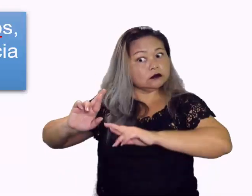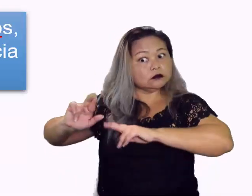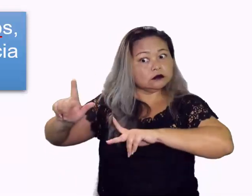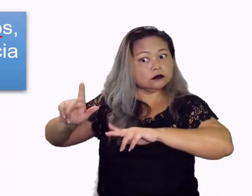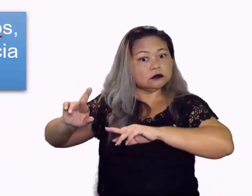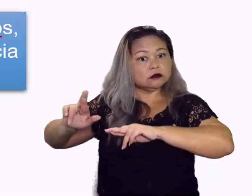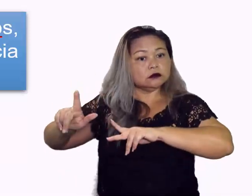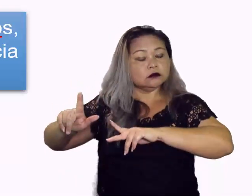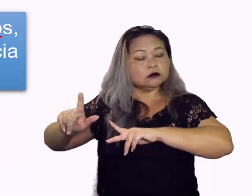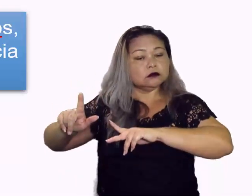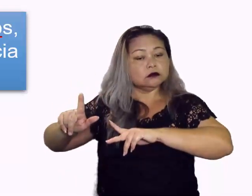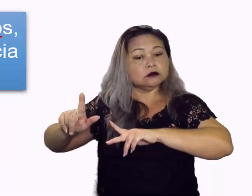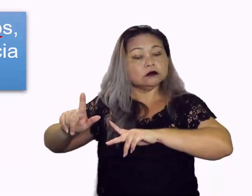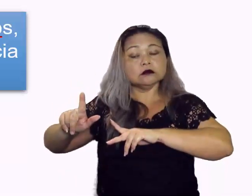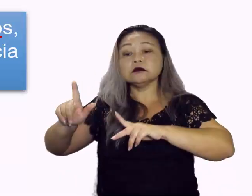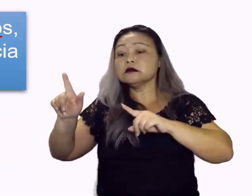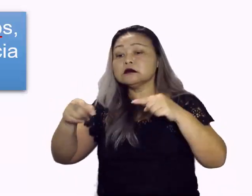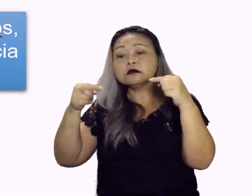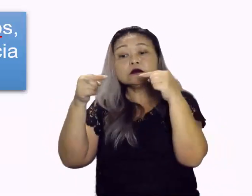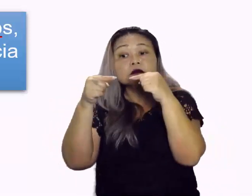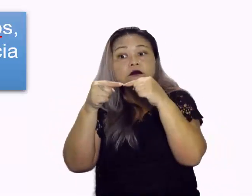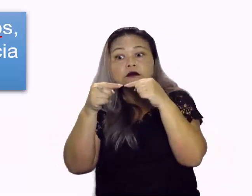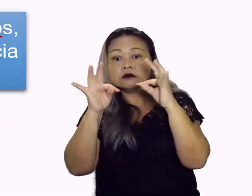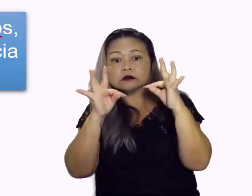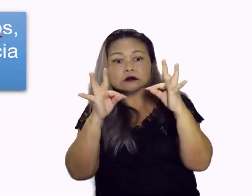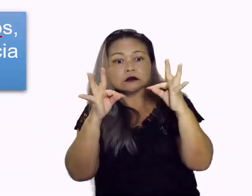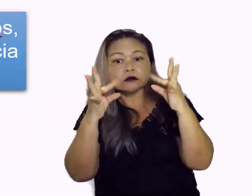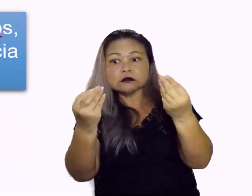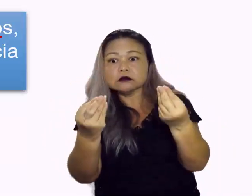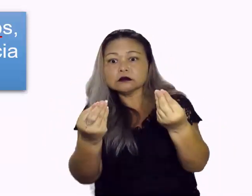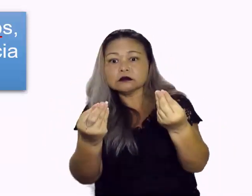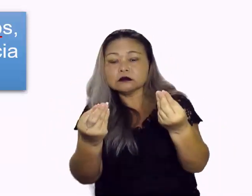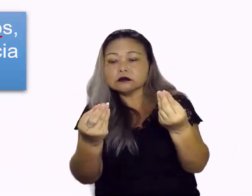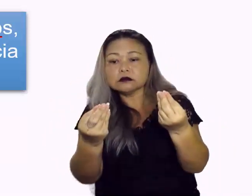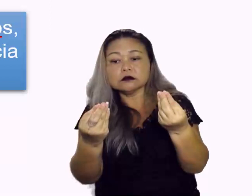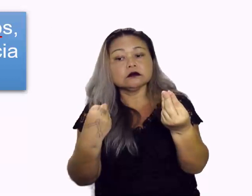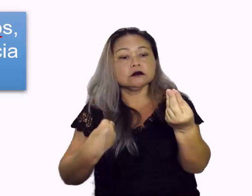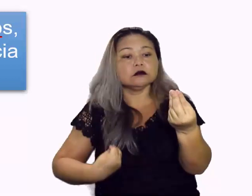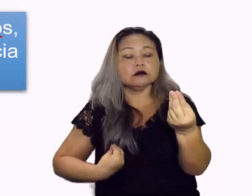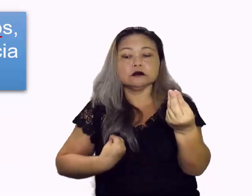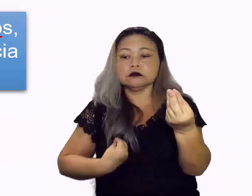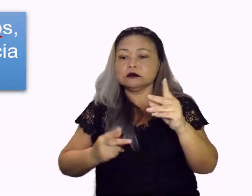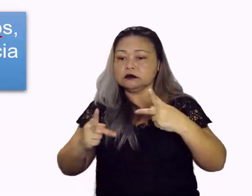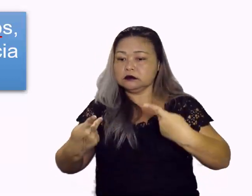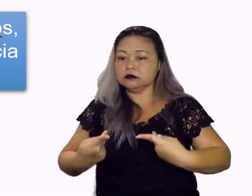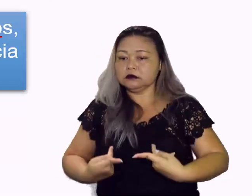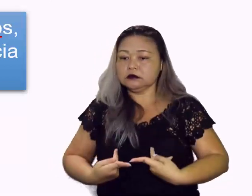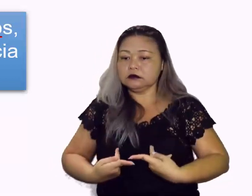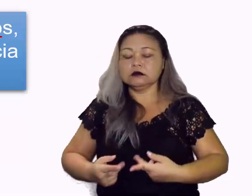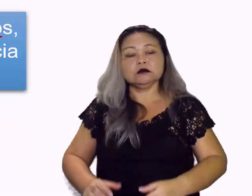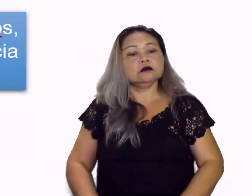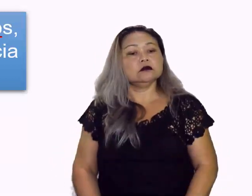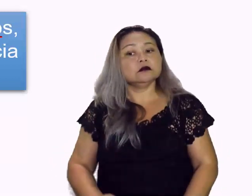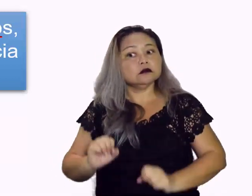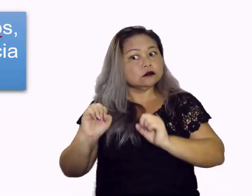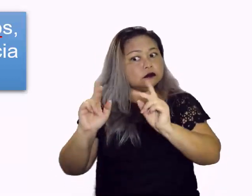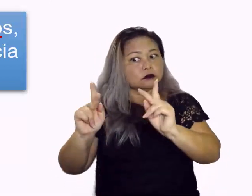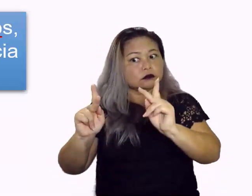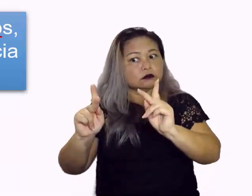aqui. Não se refere à totalidade, à geral, né? Da existência humana, ok?